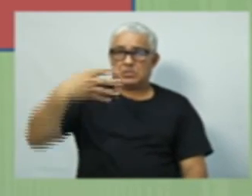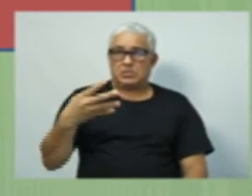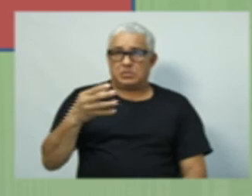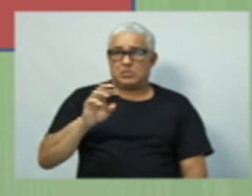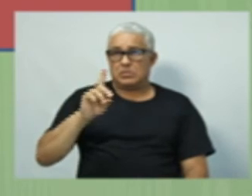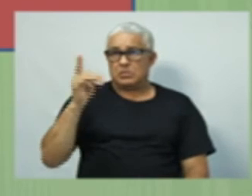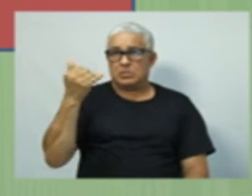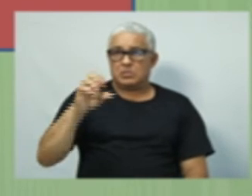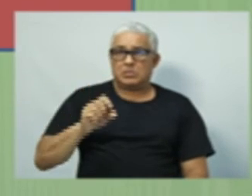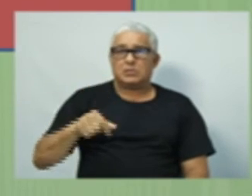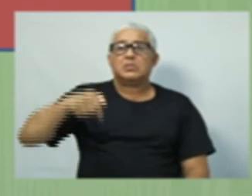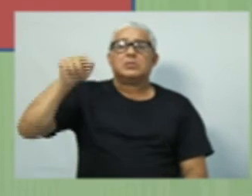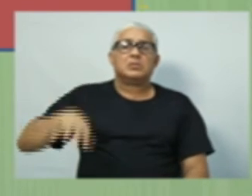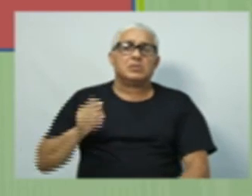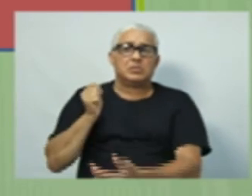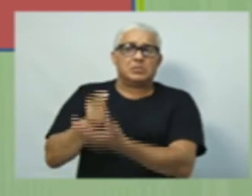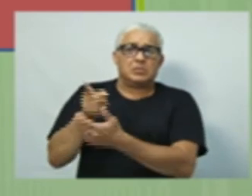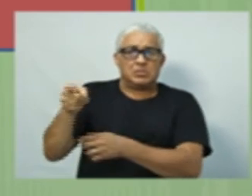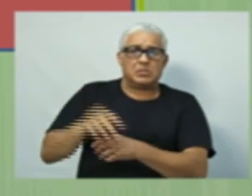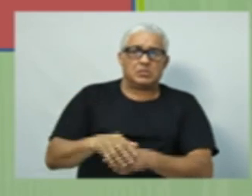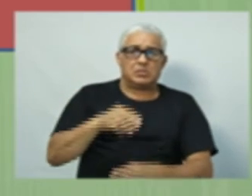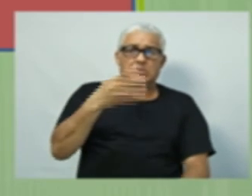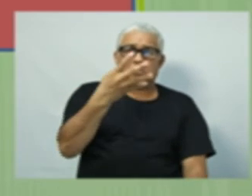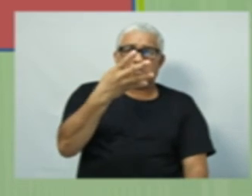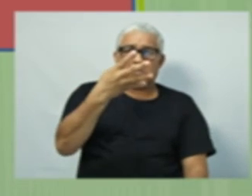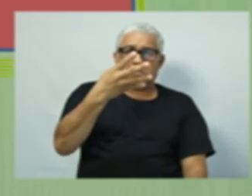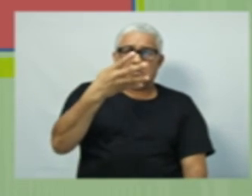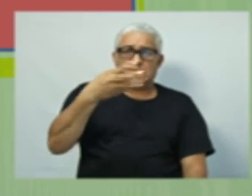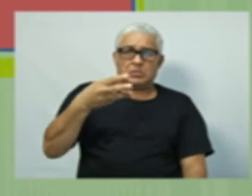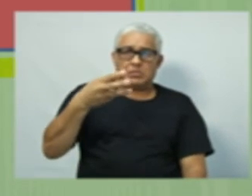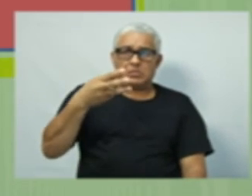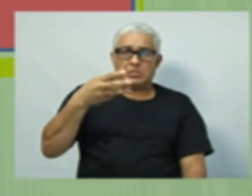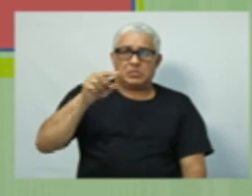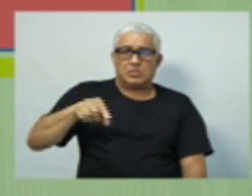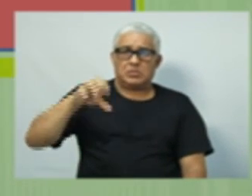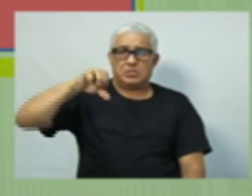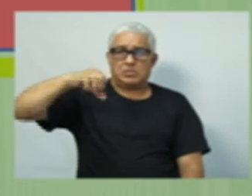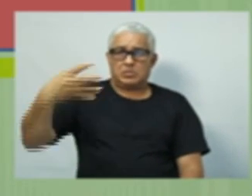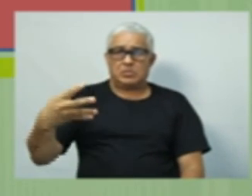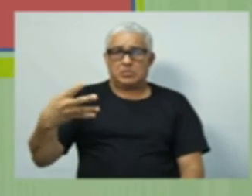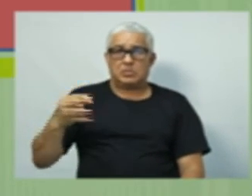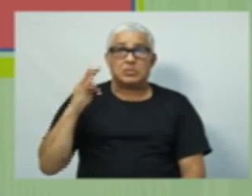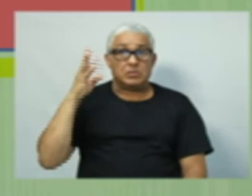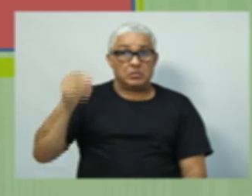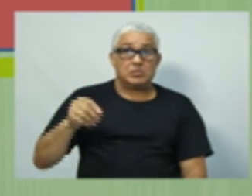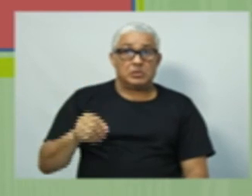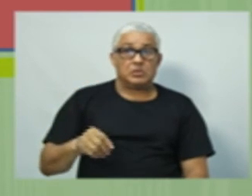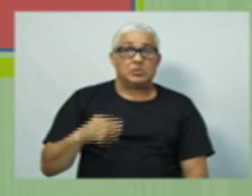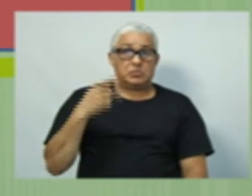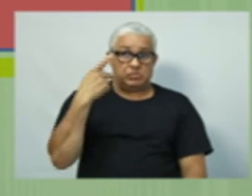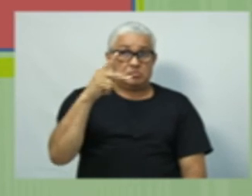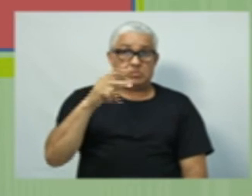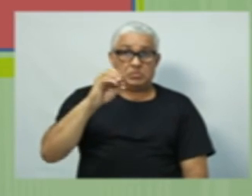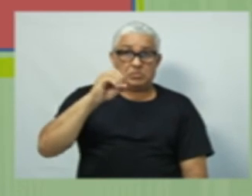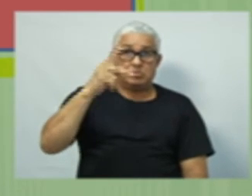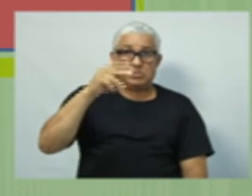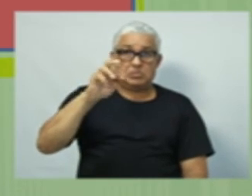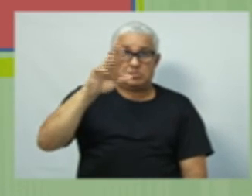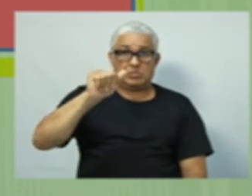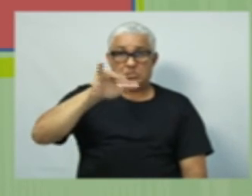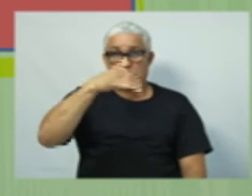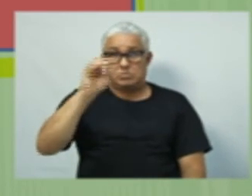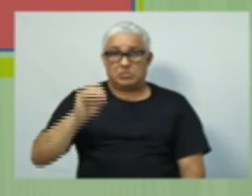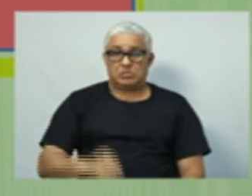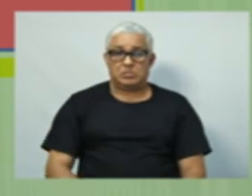quem está bancando esse 43,94 dias isso aqui está sendo bancado tudo por suas operações por seu